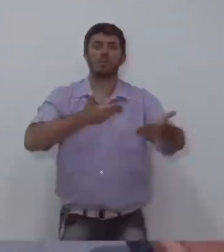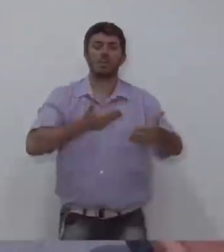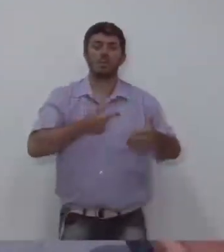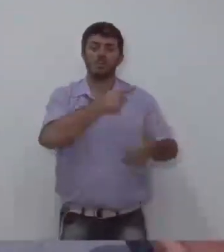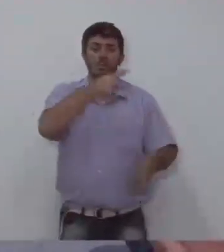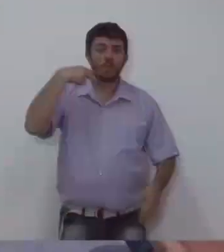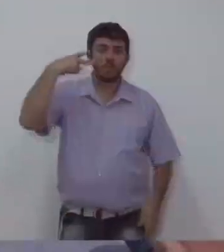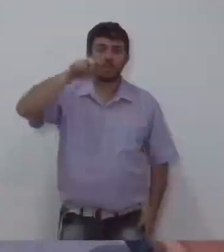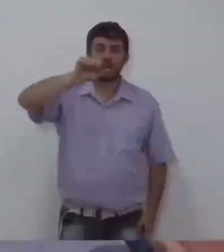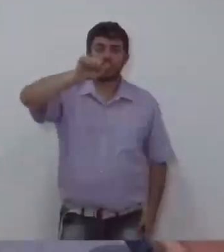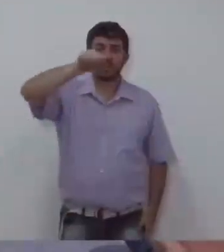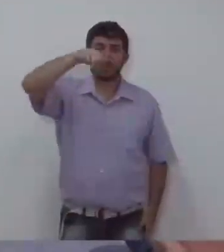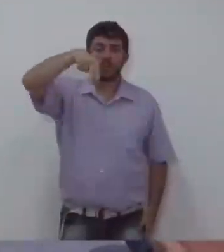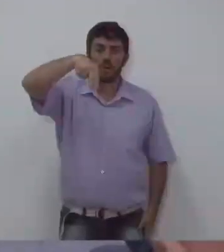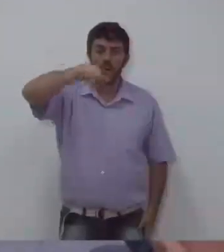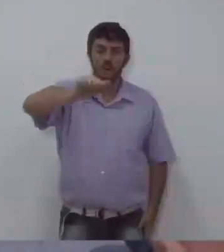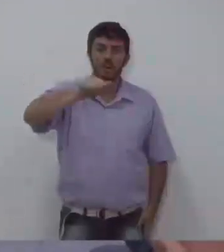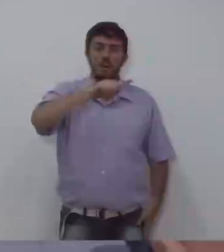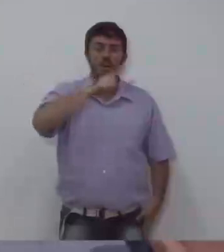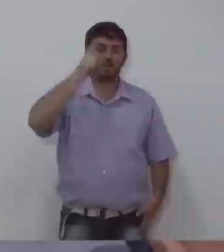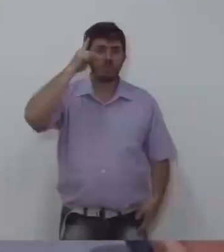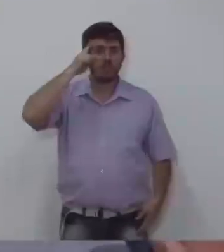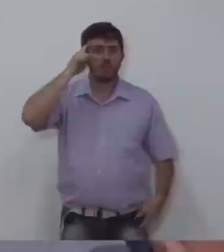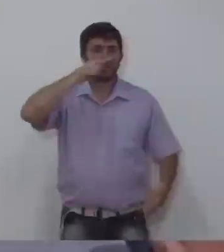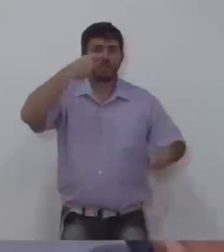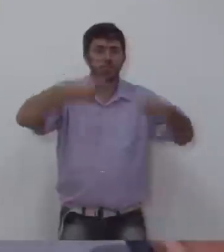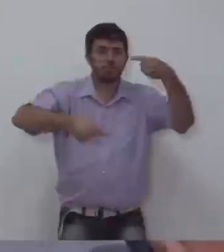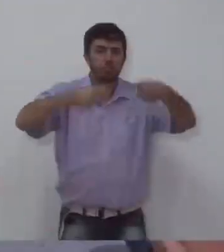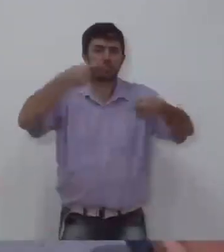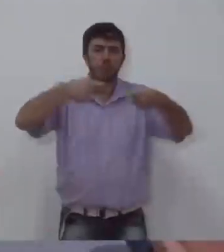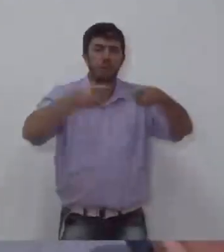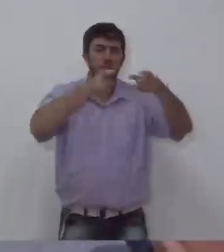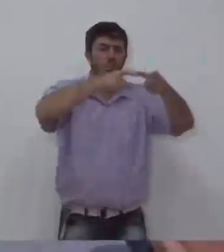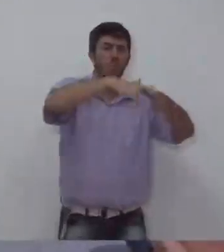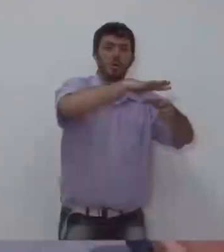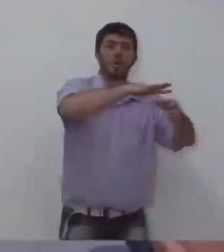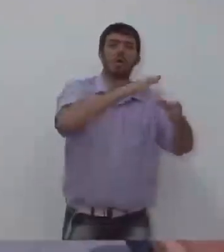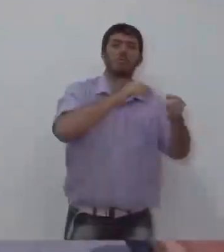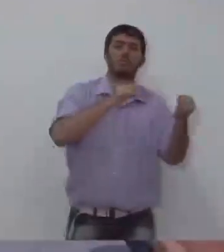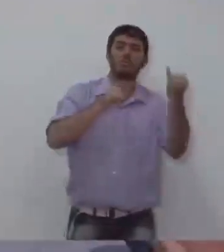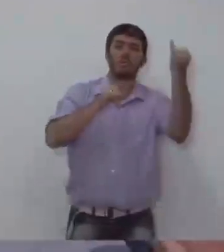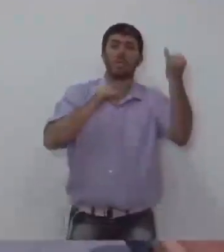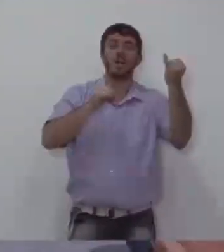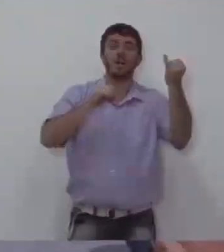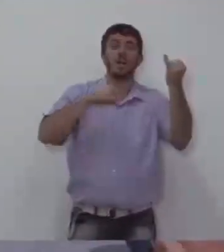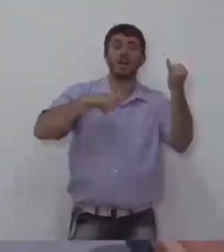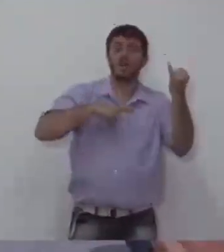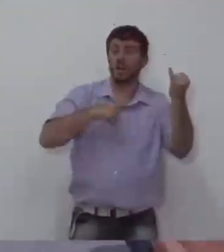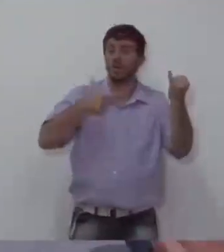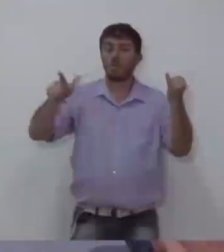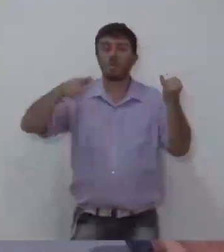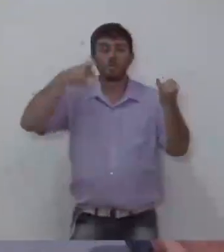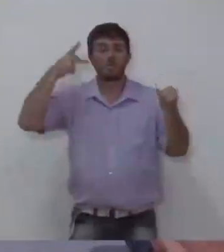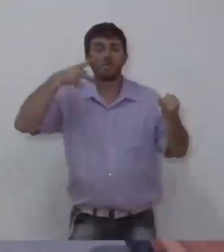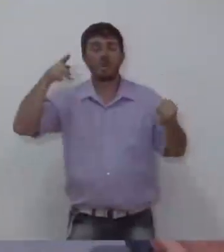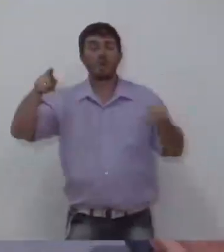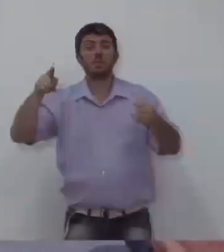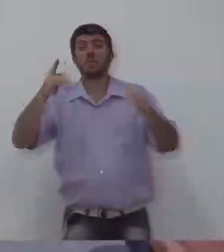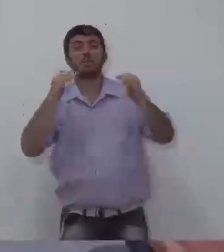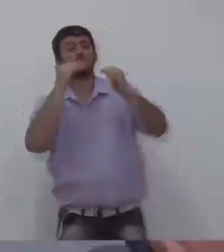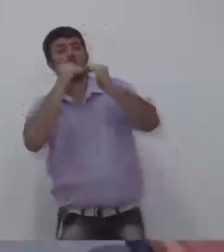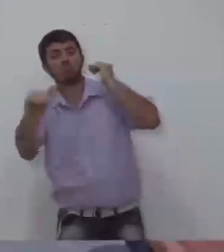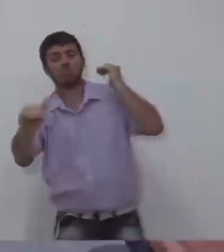acredita que a discussão em determinado setor é importante, ou já o Paulinho discorda. Eu acho que isso gera o nosso crescimento, né, uma vez